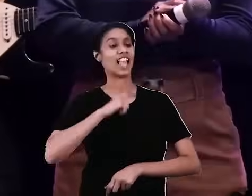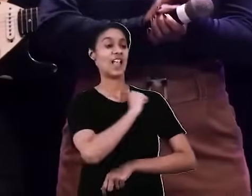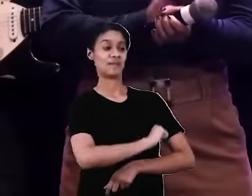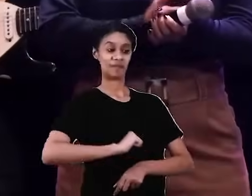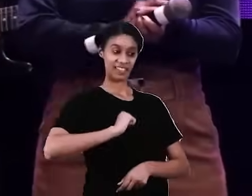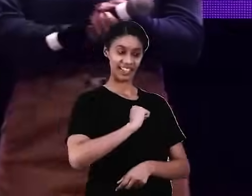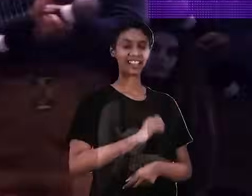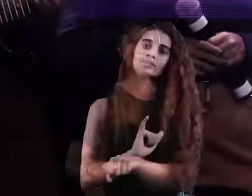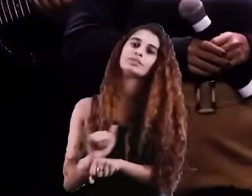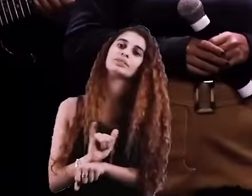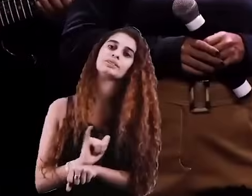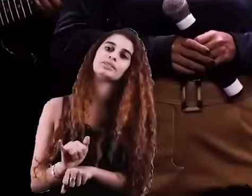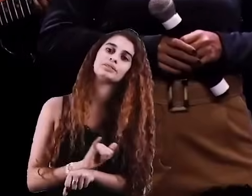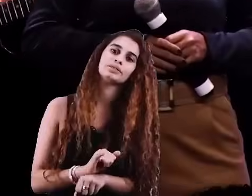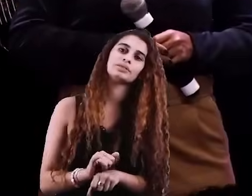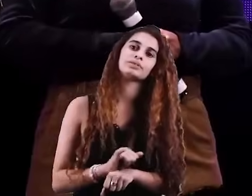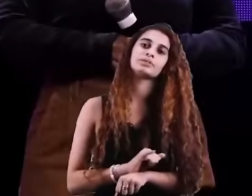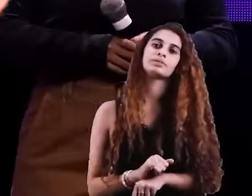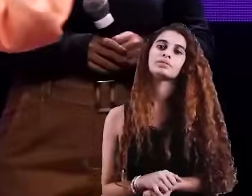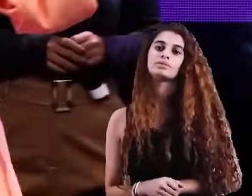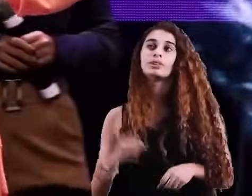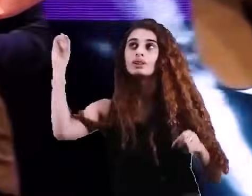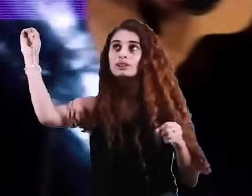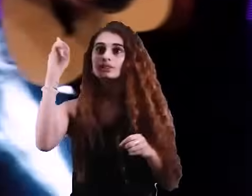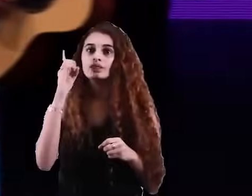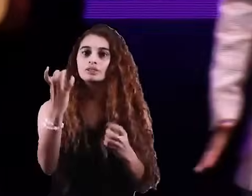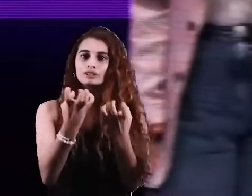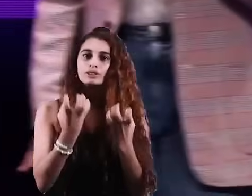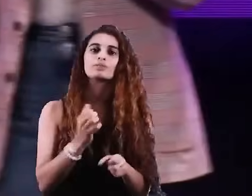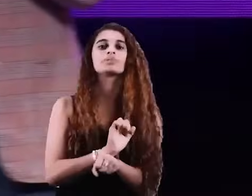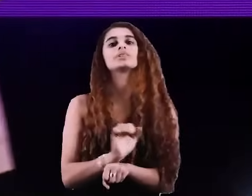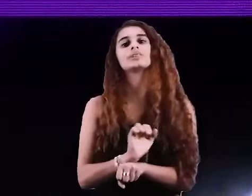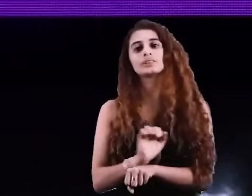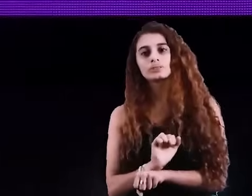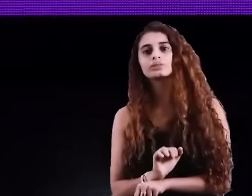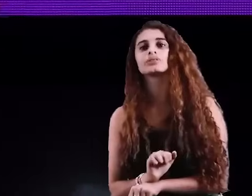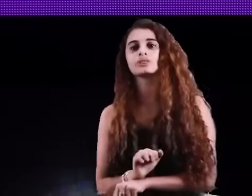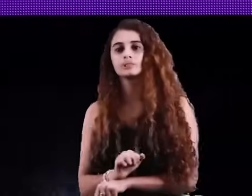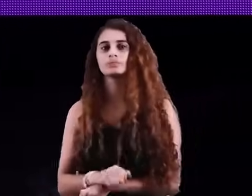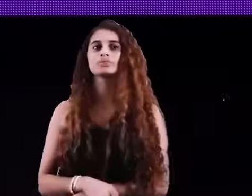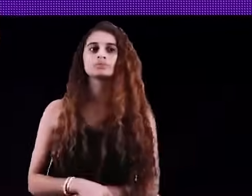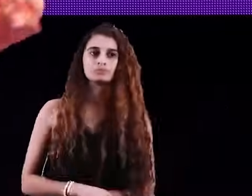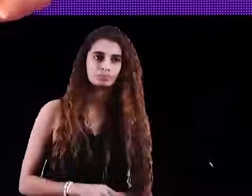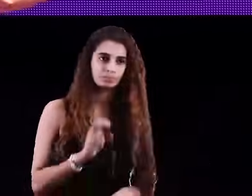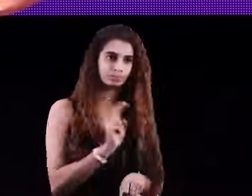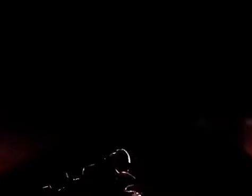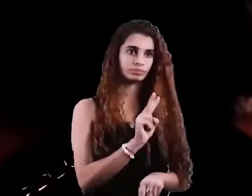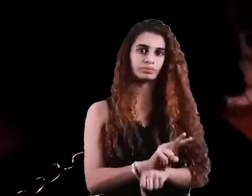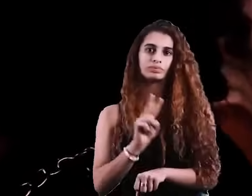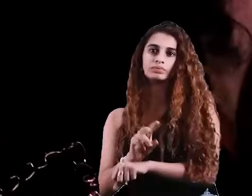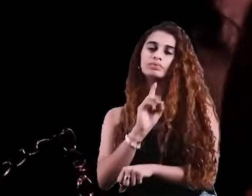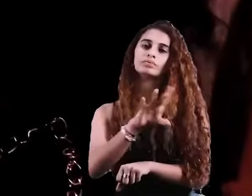Abigail. Deus está te chamando para entrar na concha da proteção que só Ele pode te dar. Não